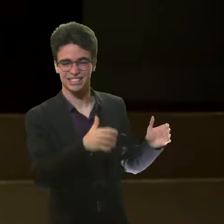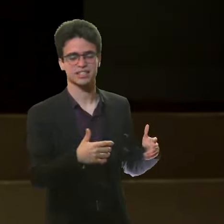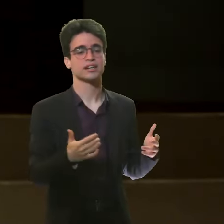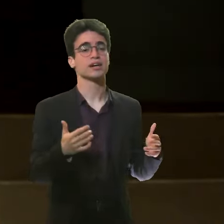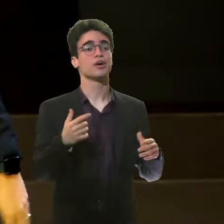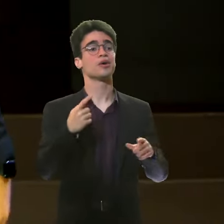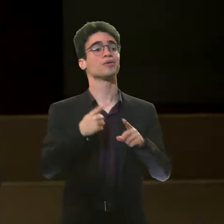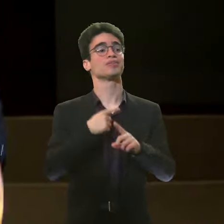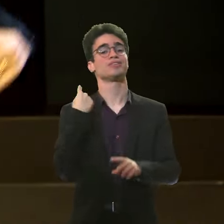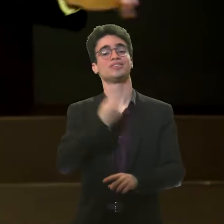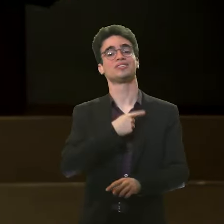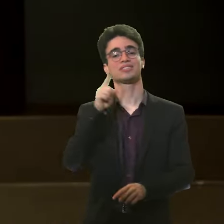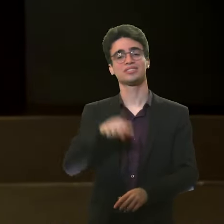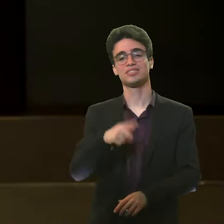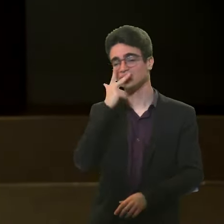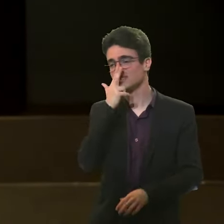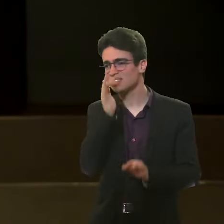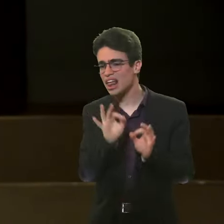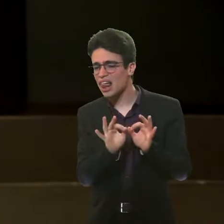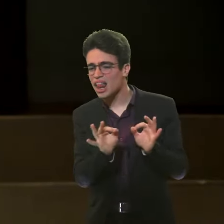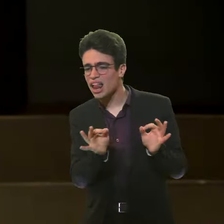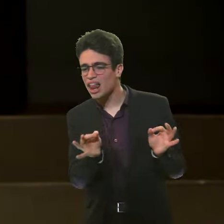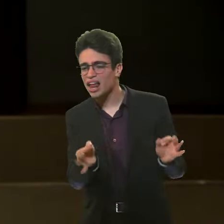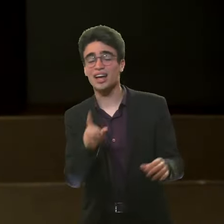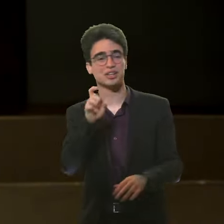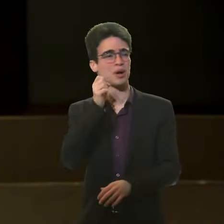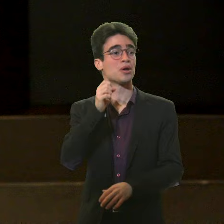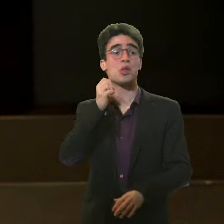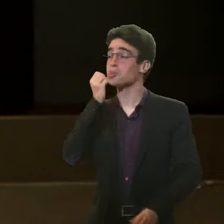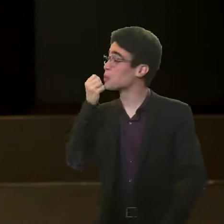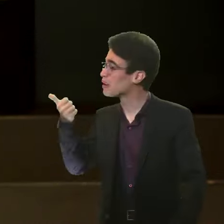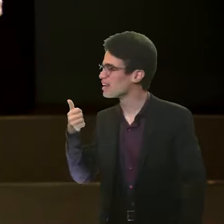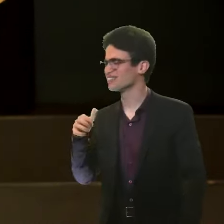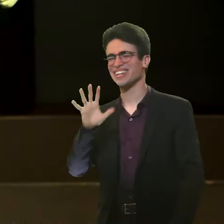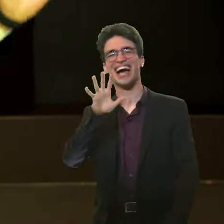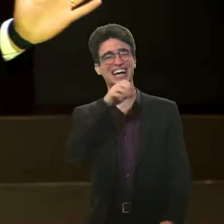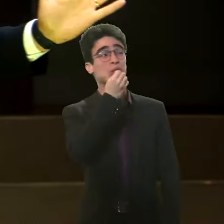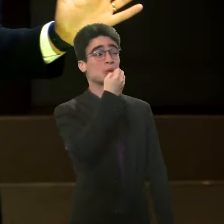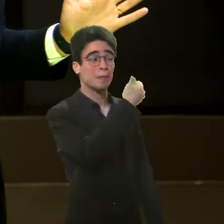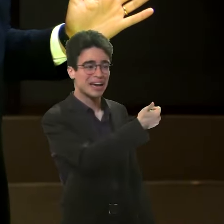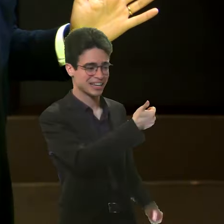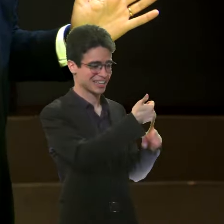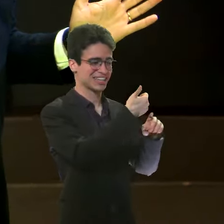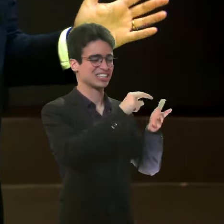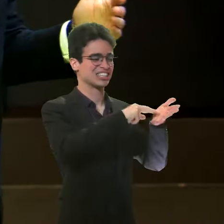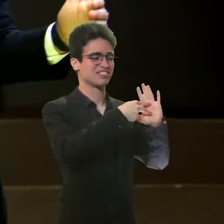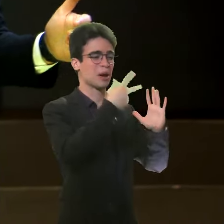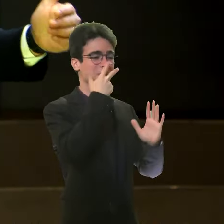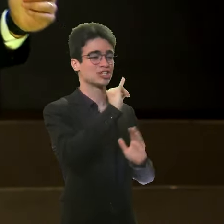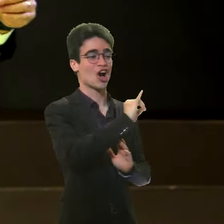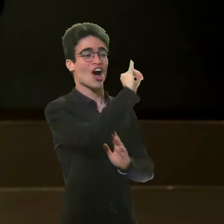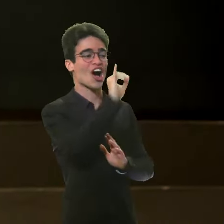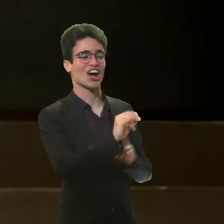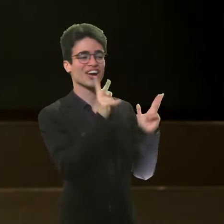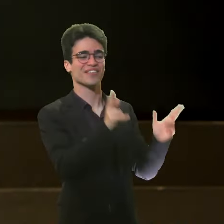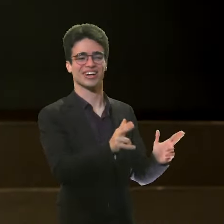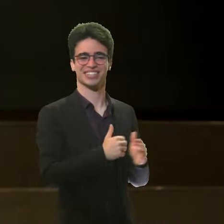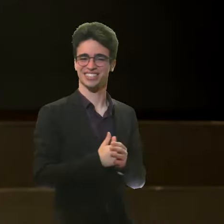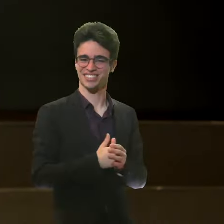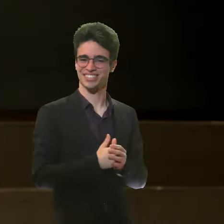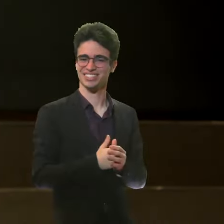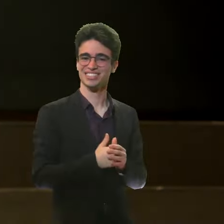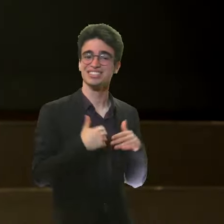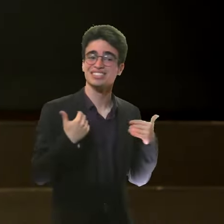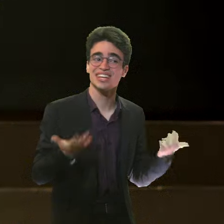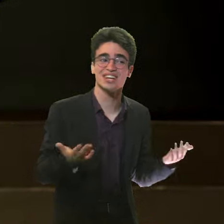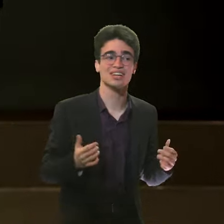ser mais superficial, a responder essa frase de tudo bem, é só um tudo bem, de oi. E nós muitas vezes